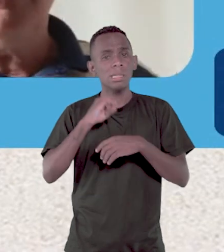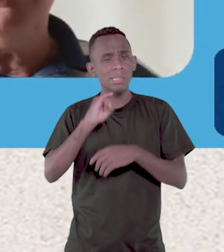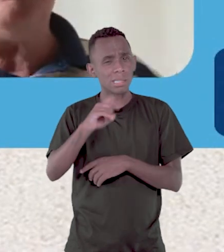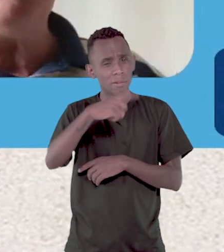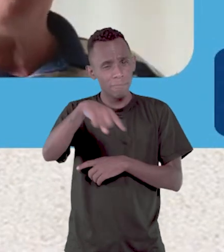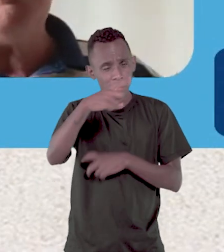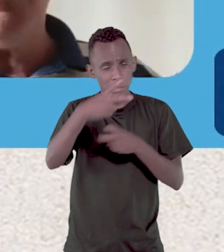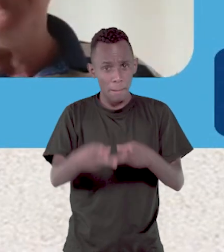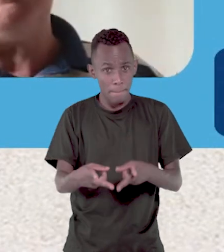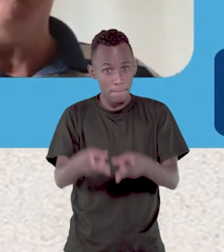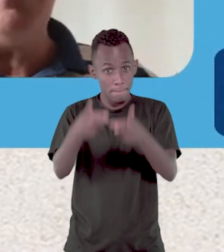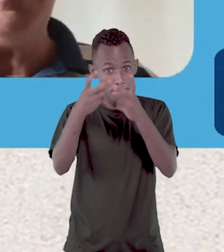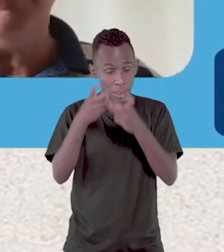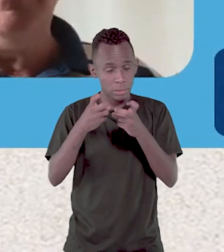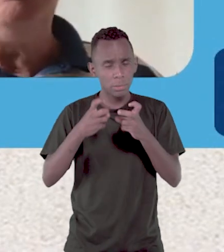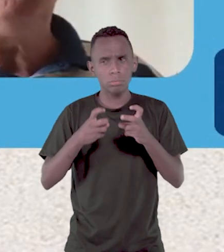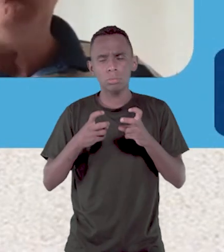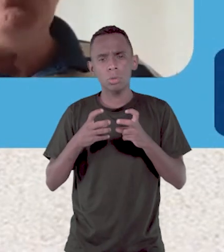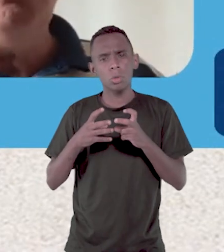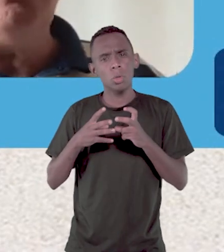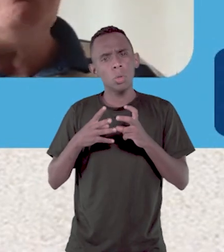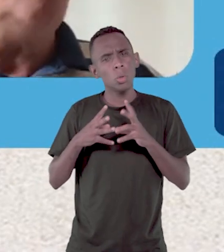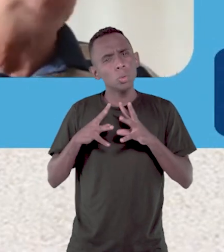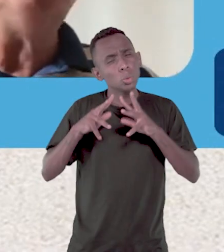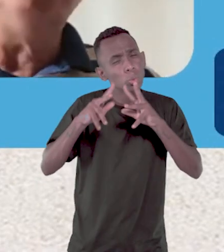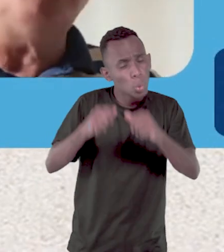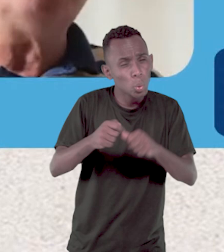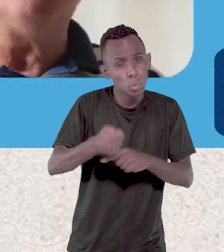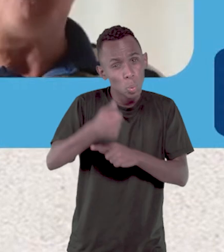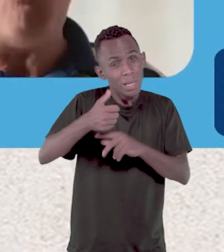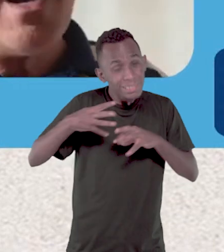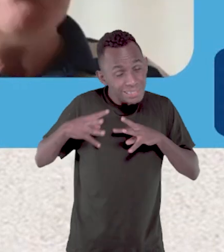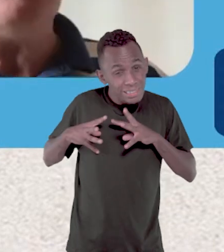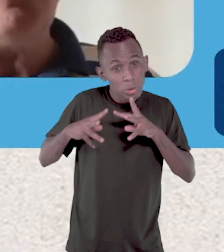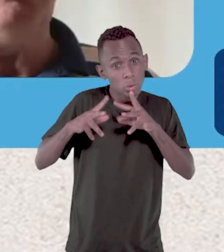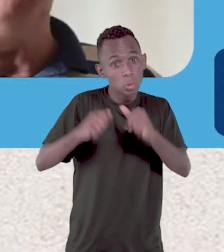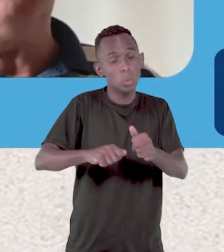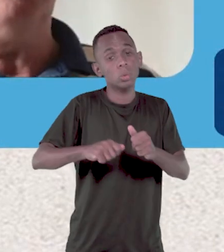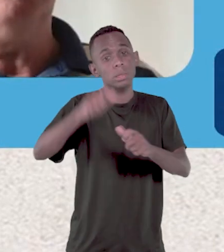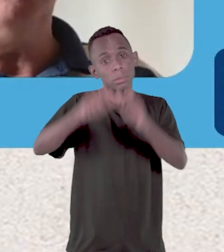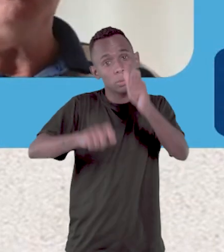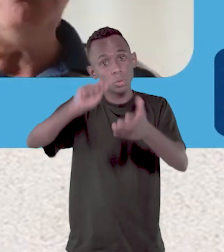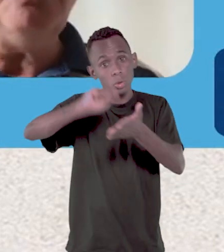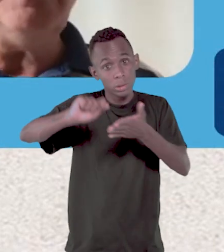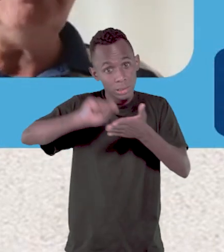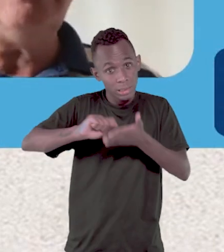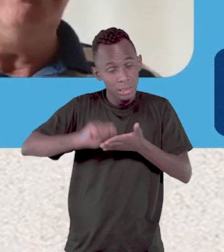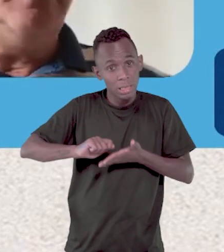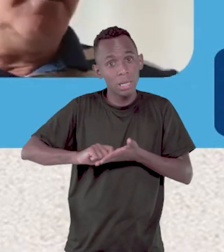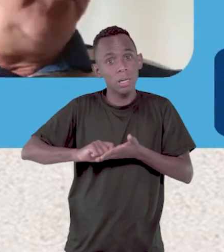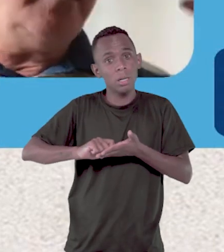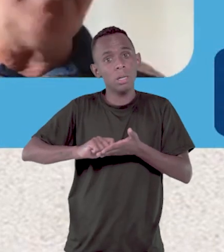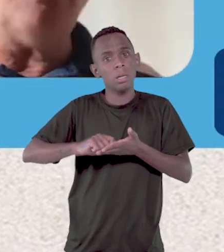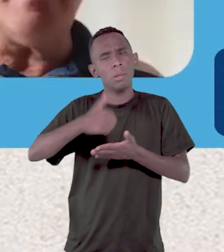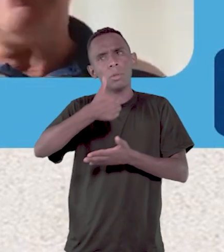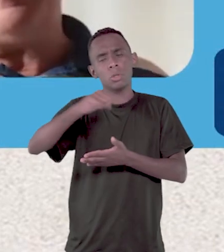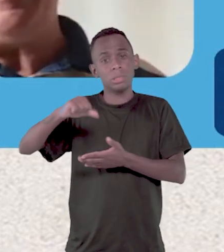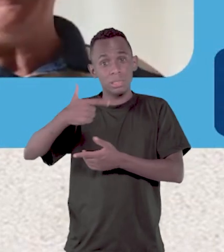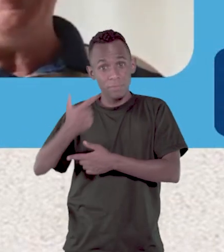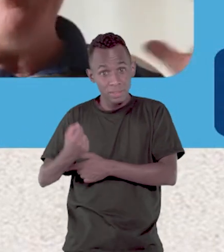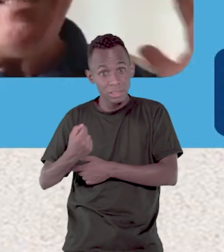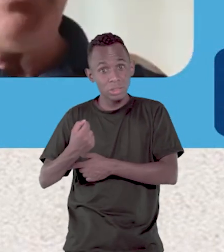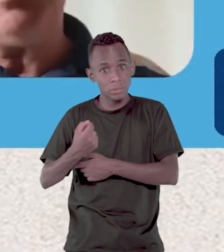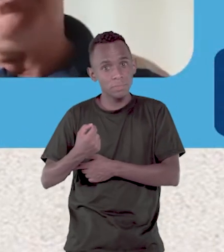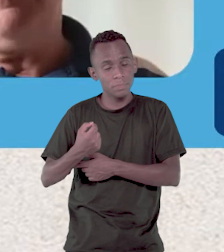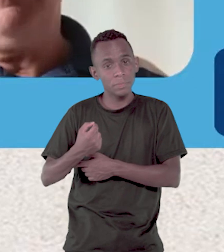coincidência. E se você observar, todos não, mas quase todos os autores que fizeram carreira